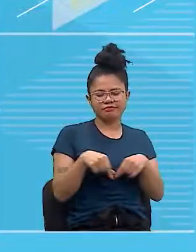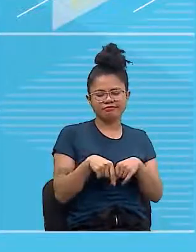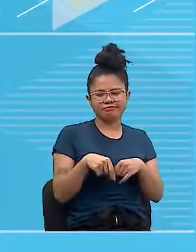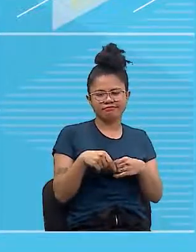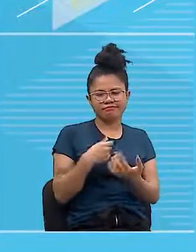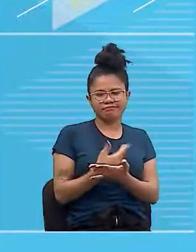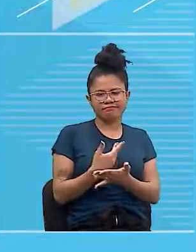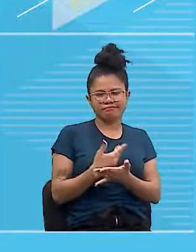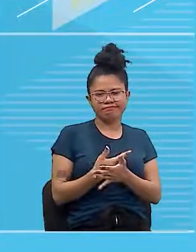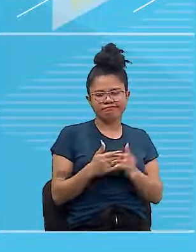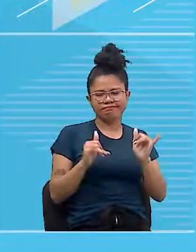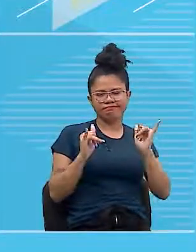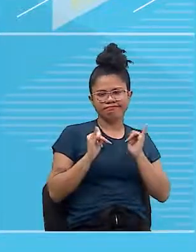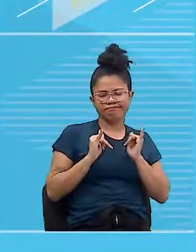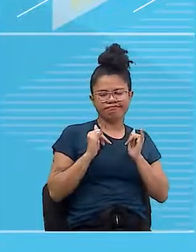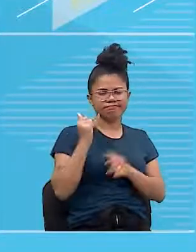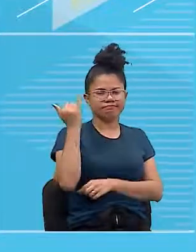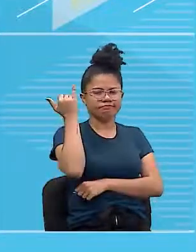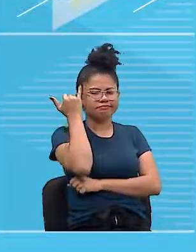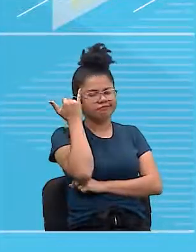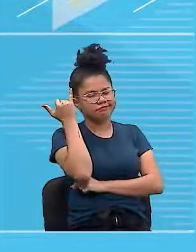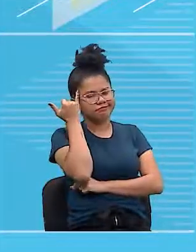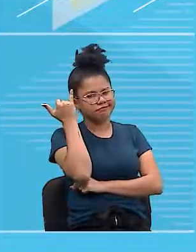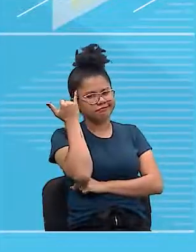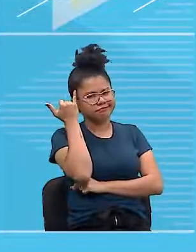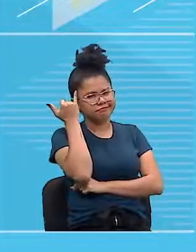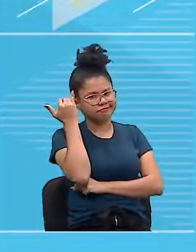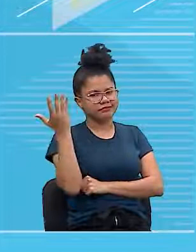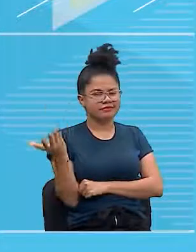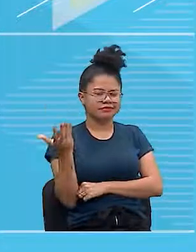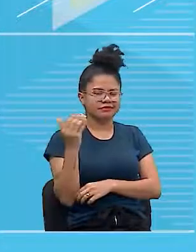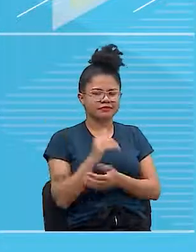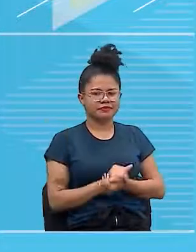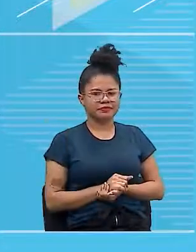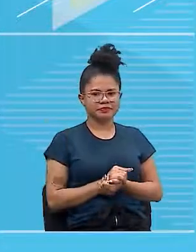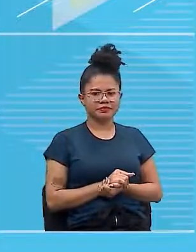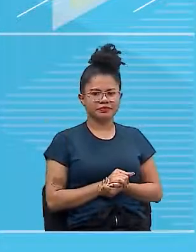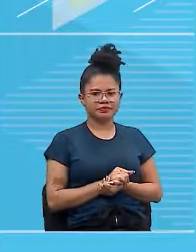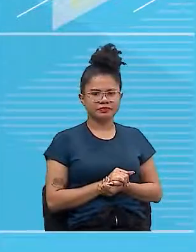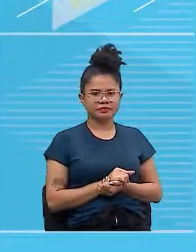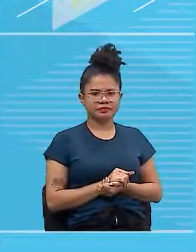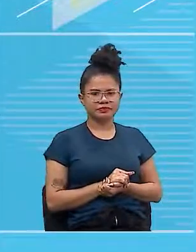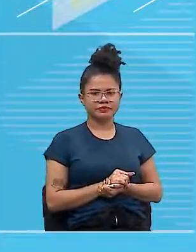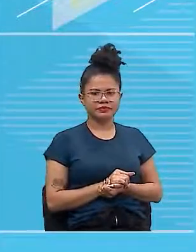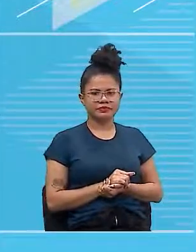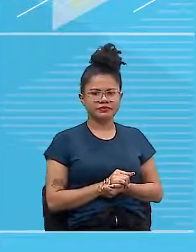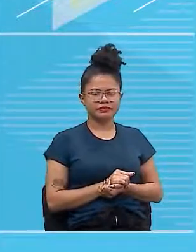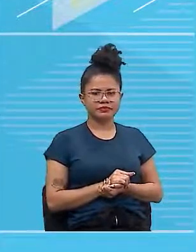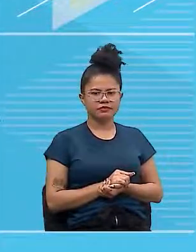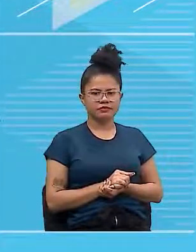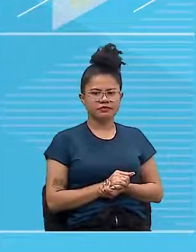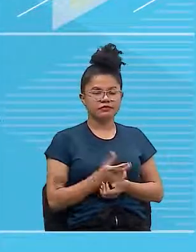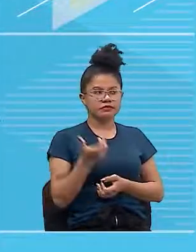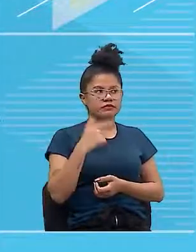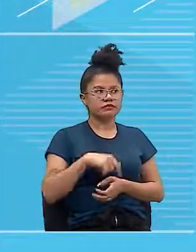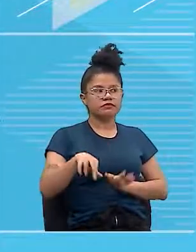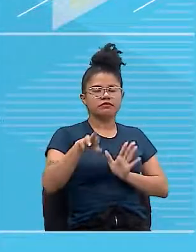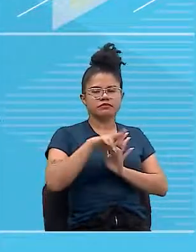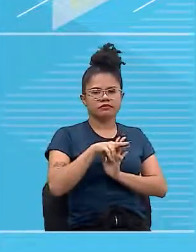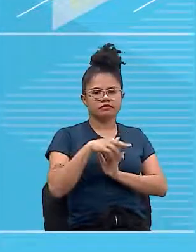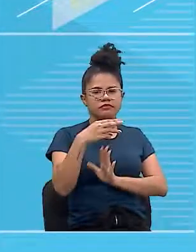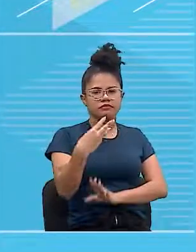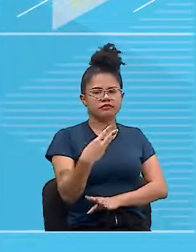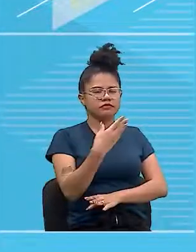mundo todinho mesmo que não tá vendo a outra regra de